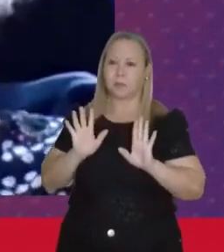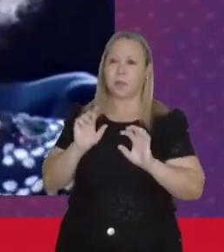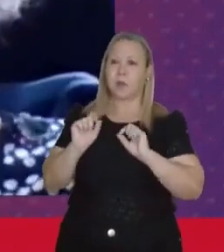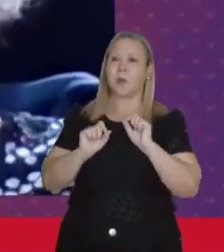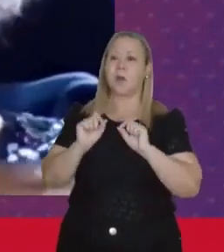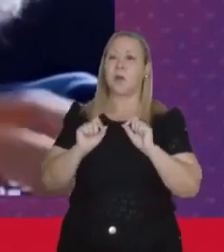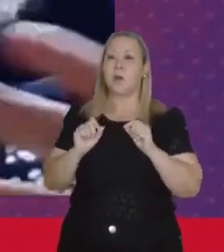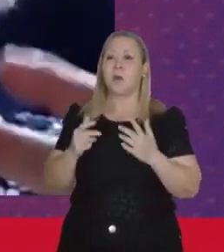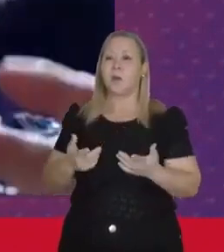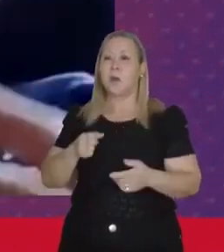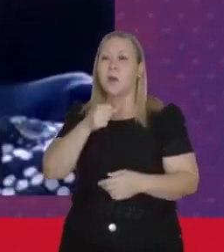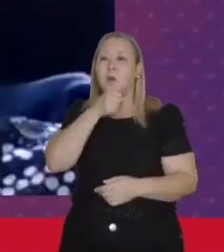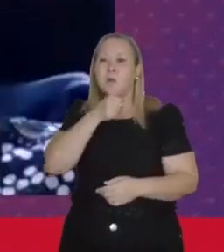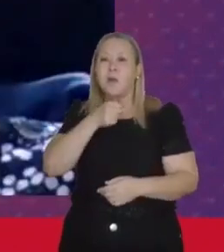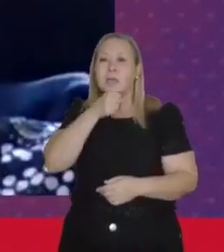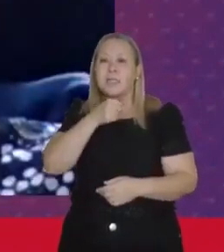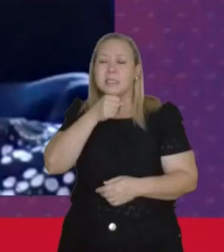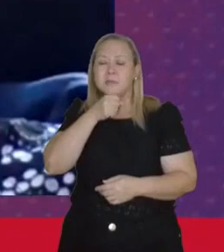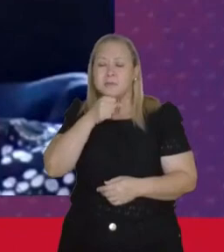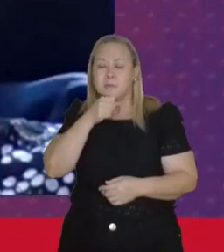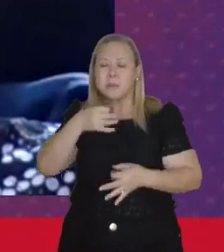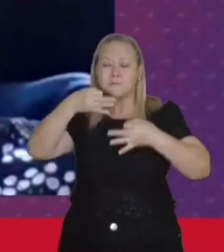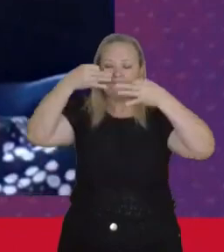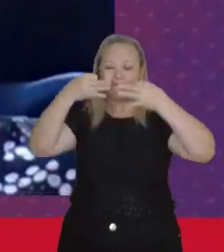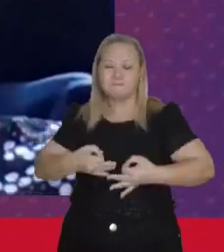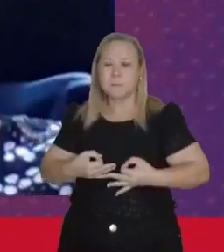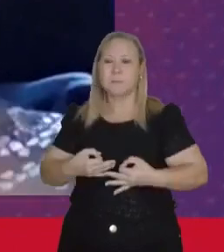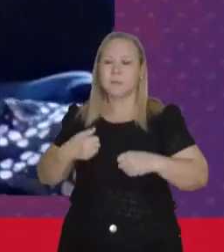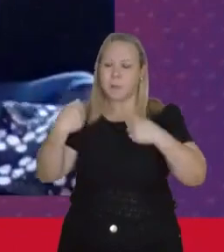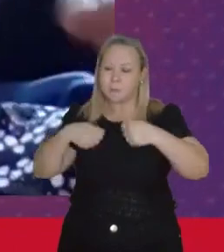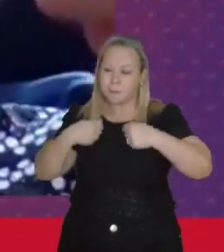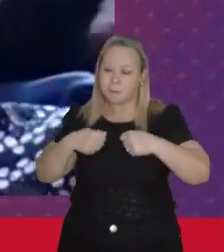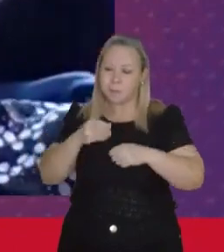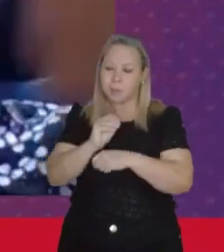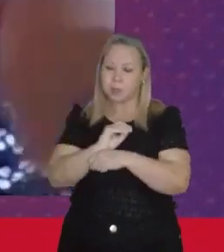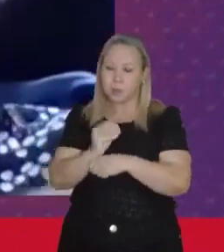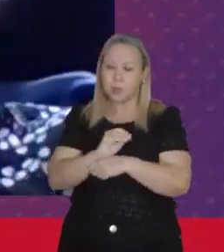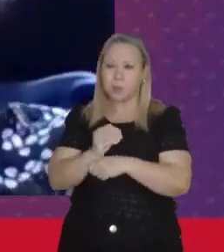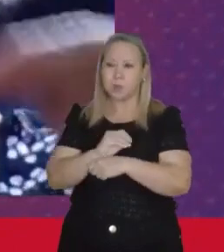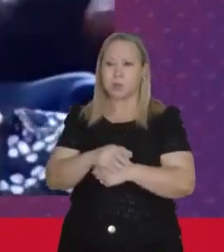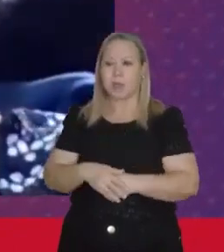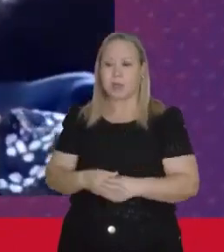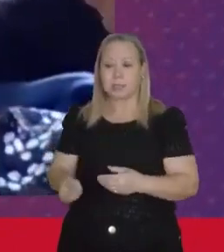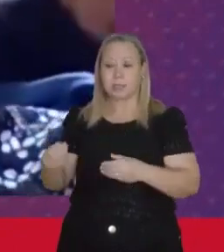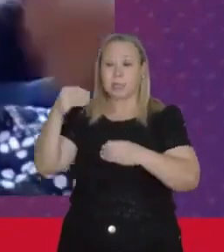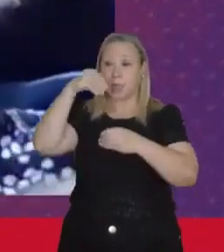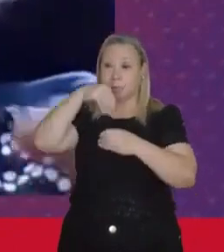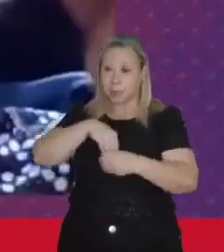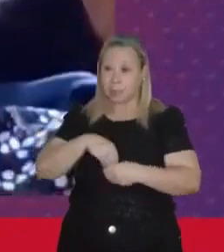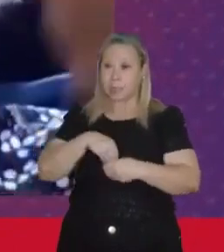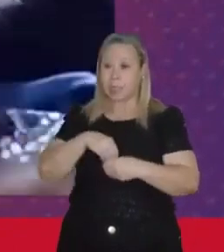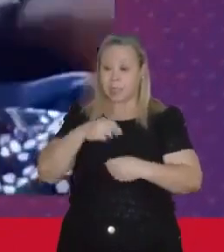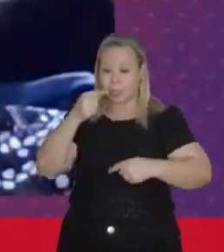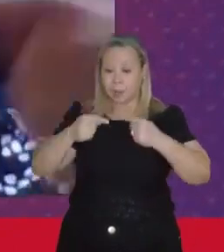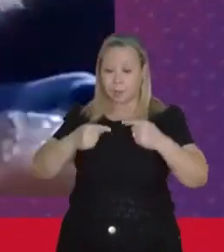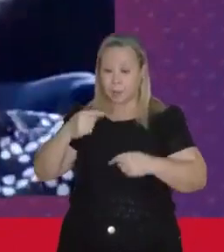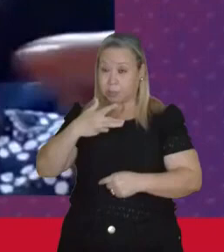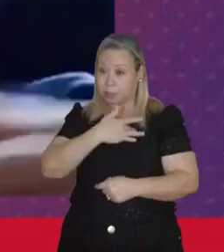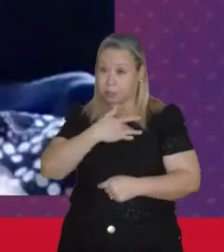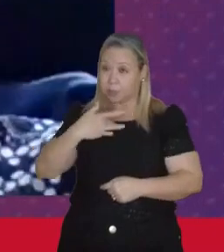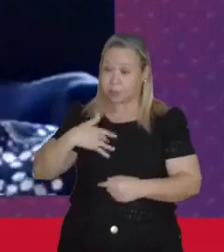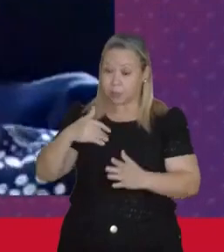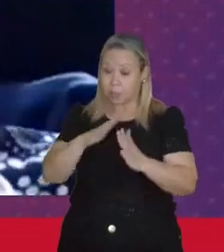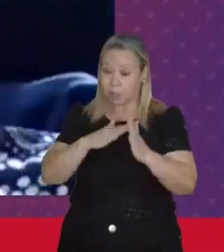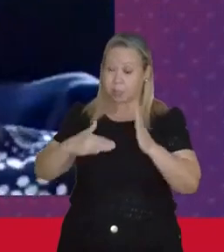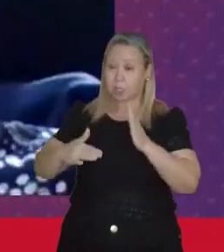Porque o envelhecimento exige cuidado. E ele está dentro da política de saúde